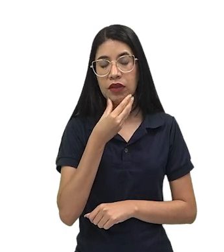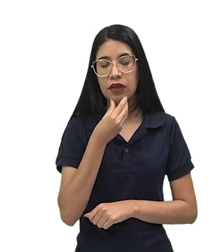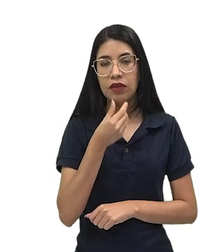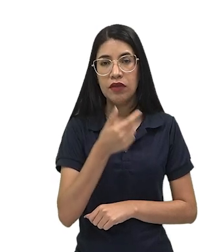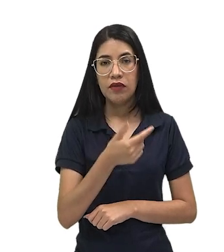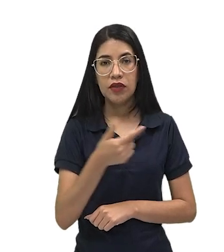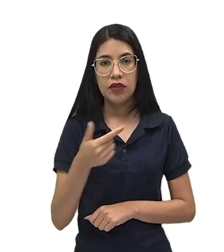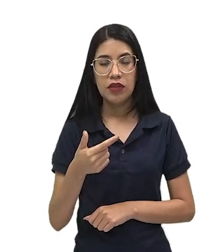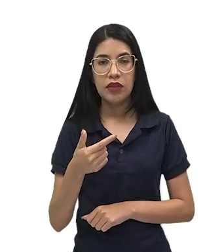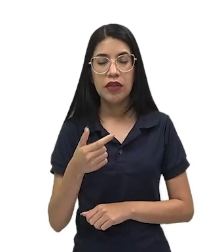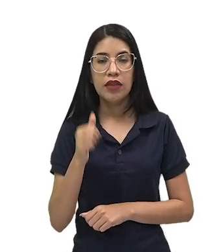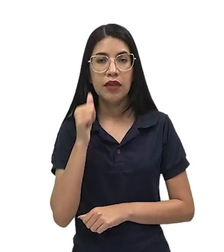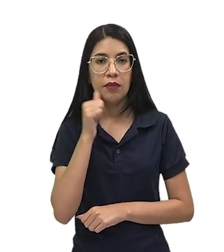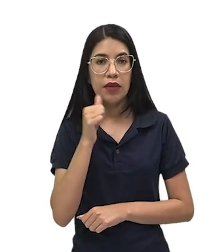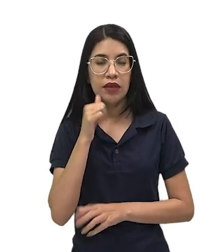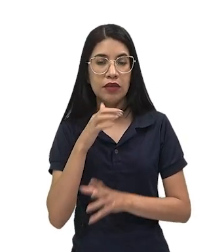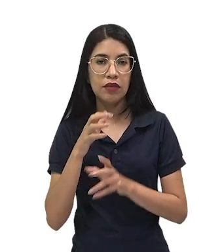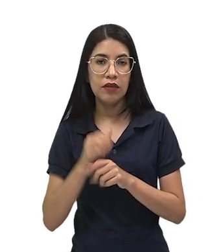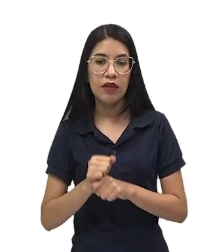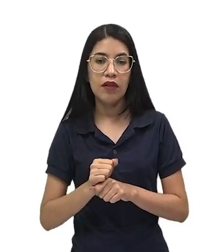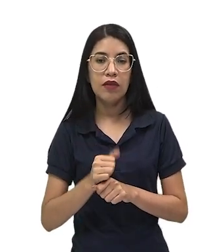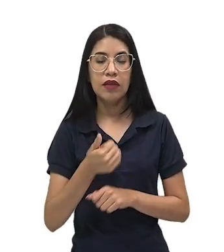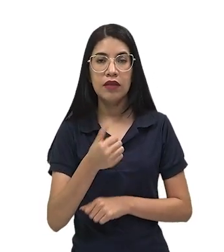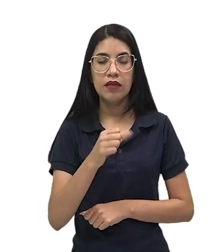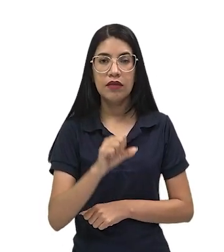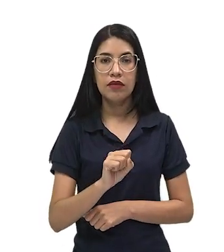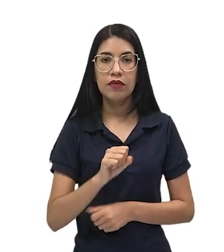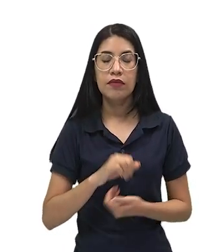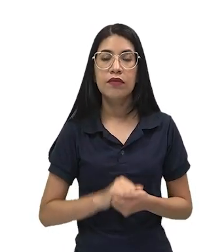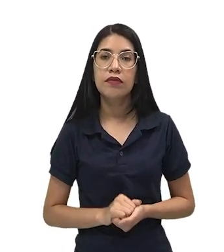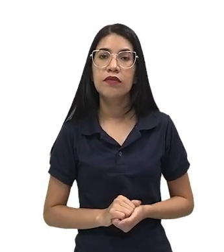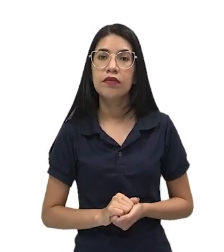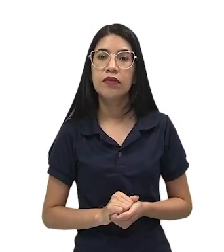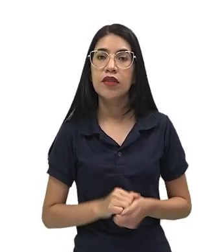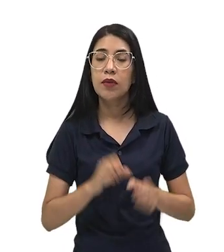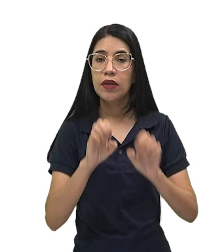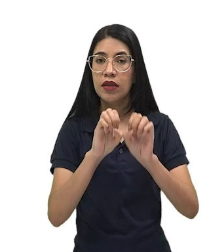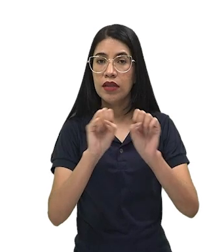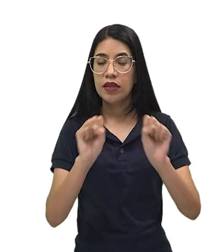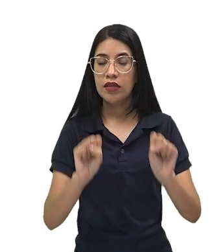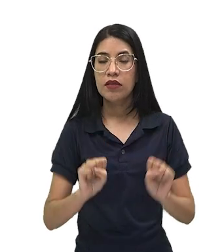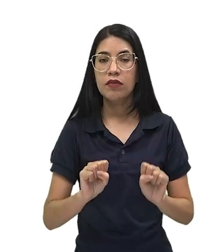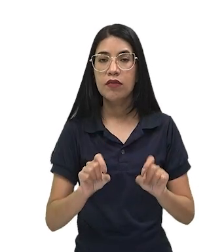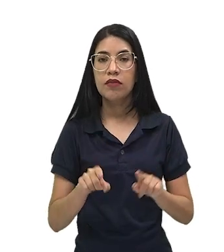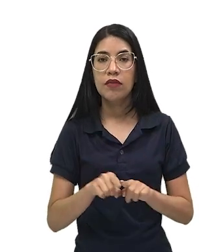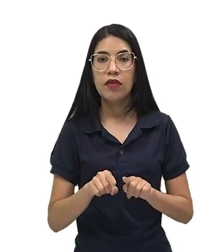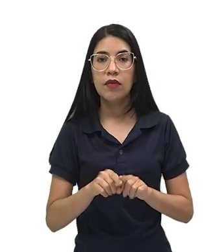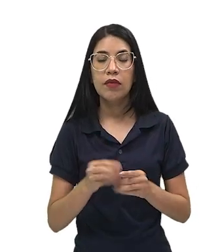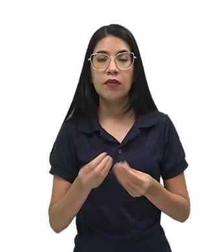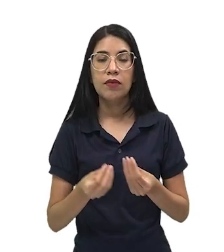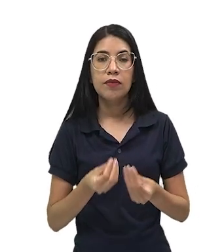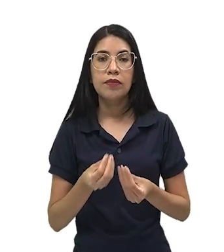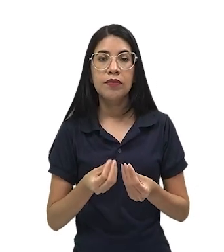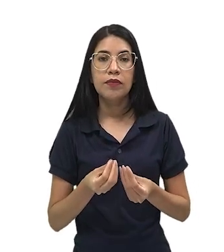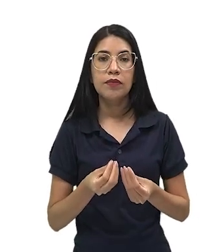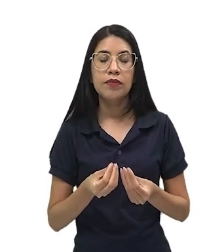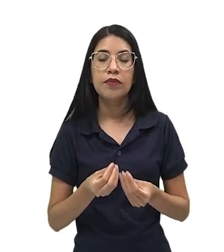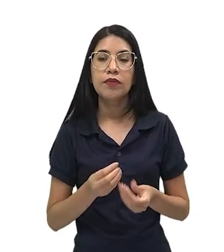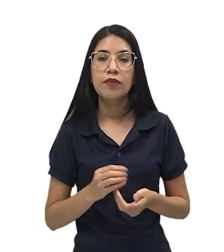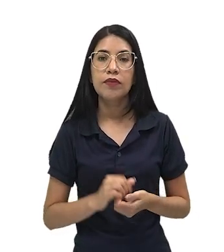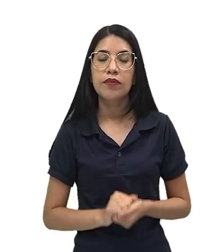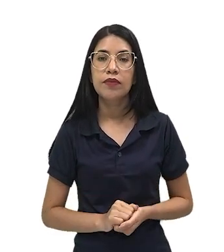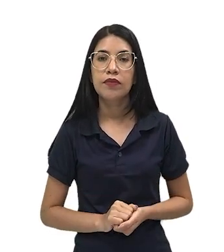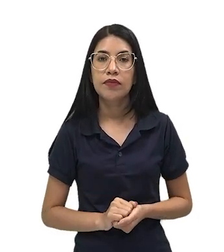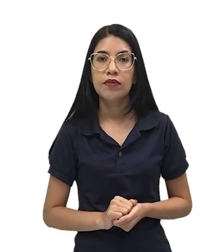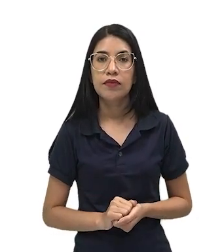e 18 meninas. Esse sistema também, ele pode ser